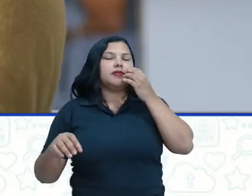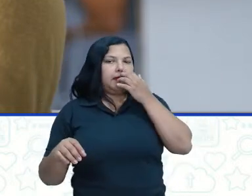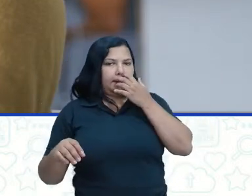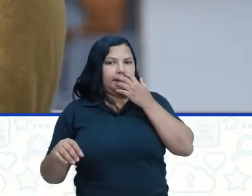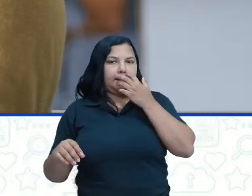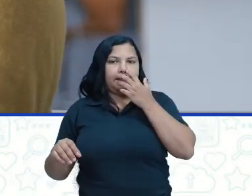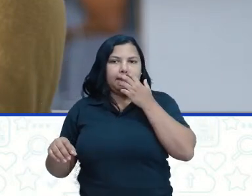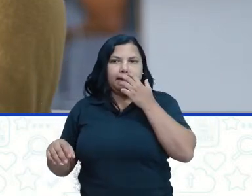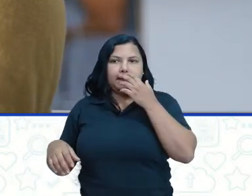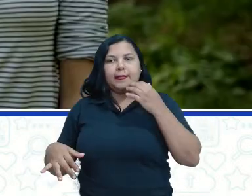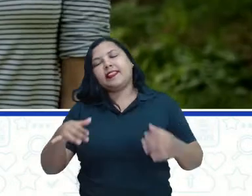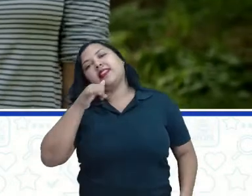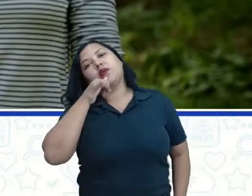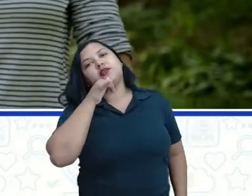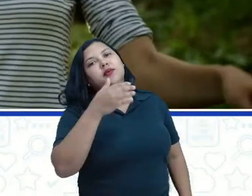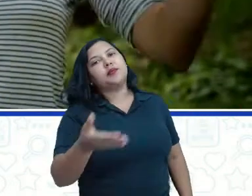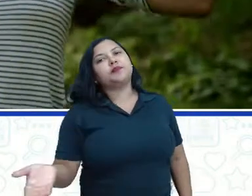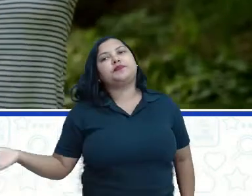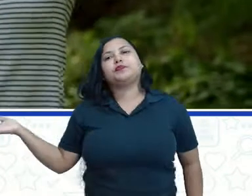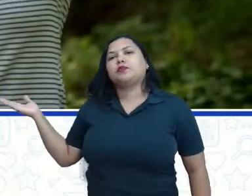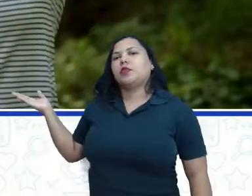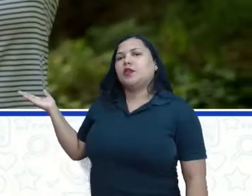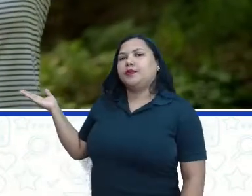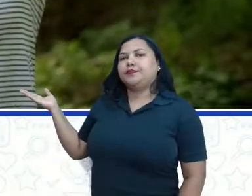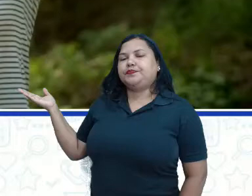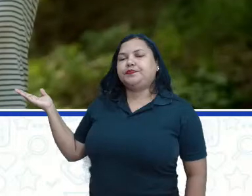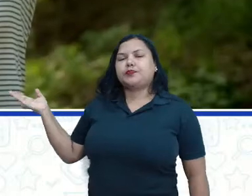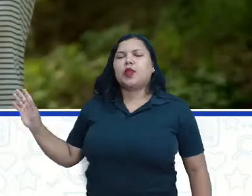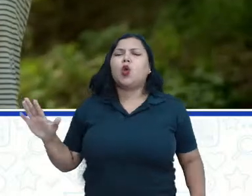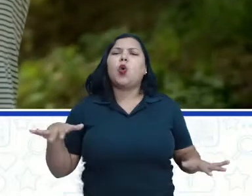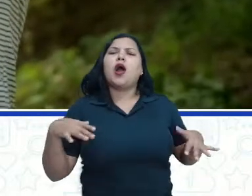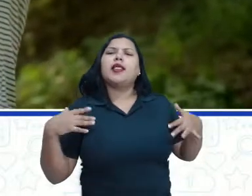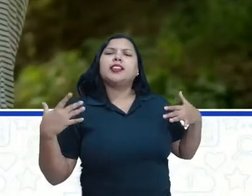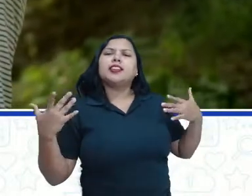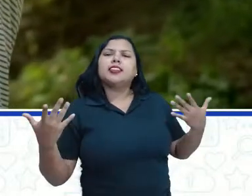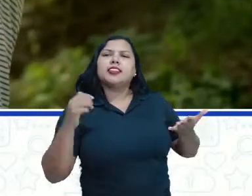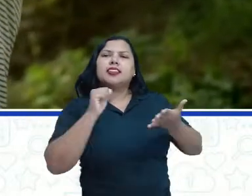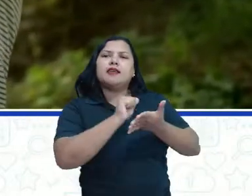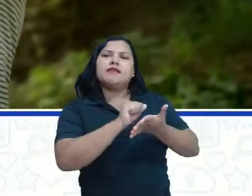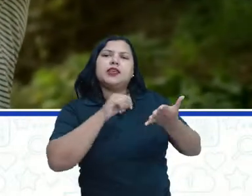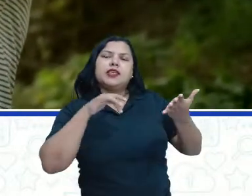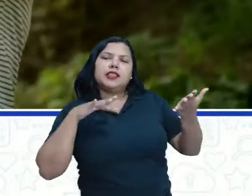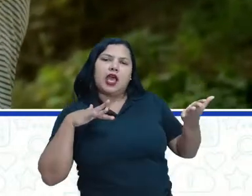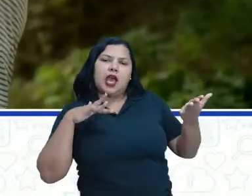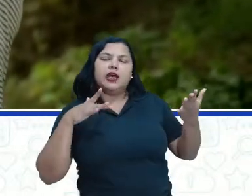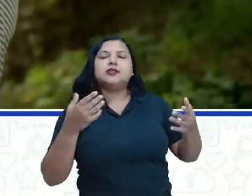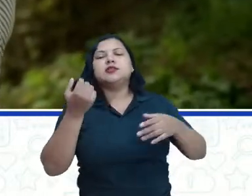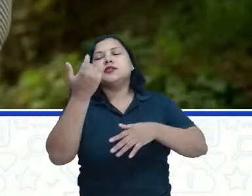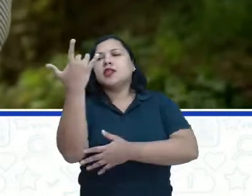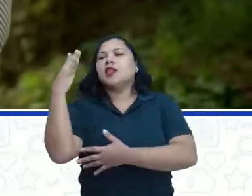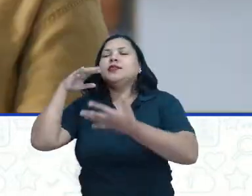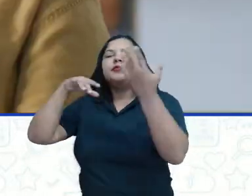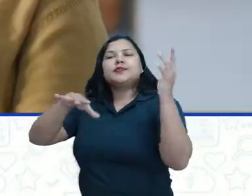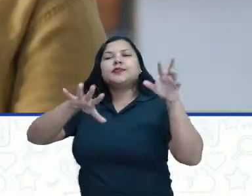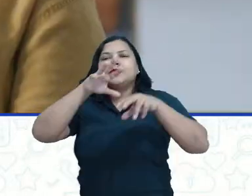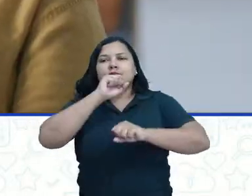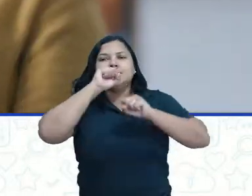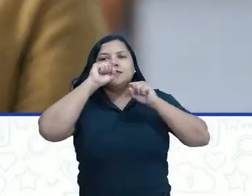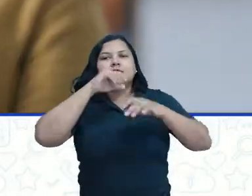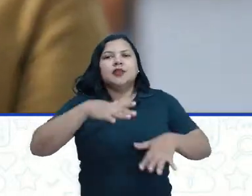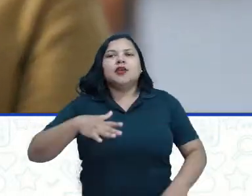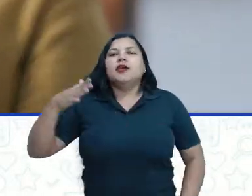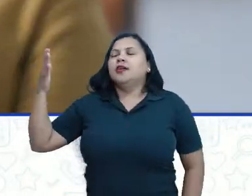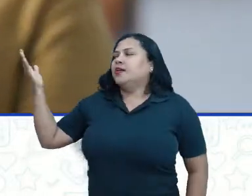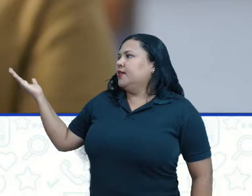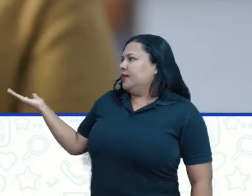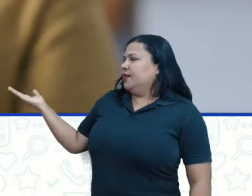one. Ou seja, aqui a palavra é activities, atividades, ao ar livre. Depois eu falei, ó,